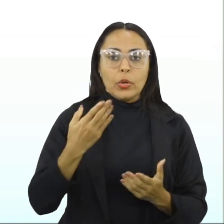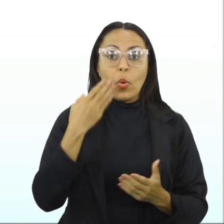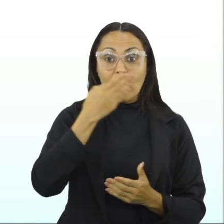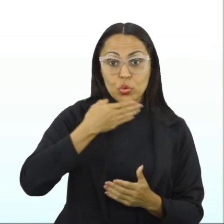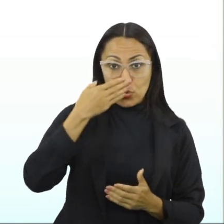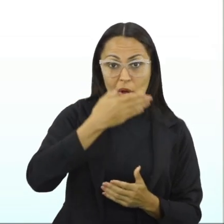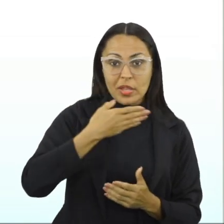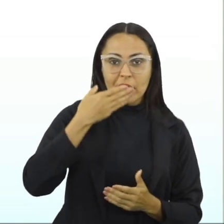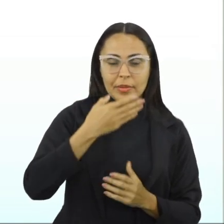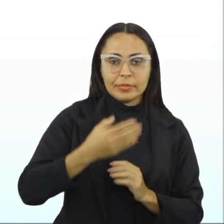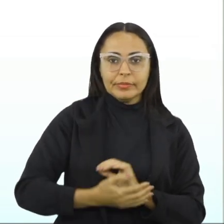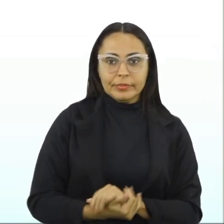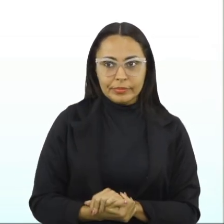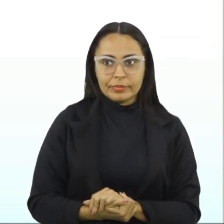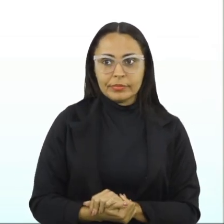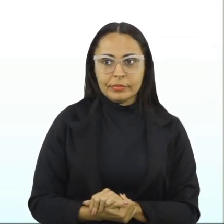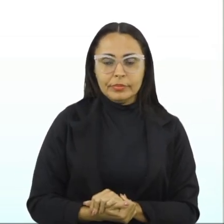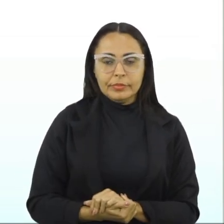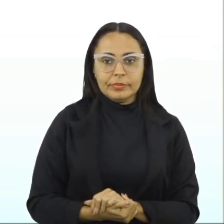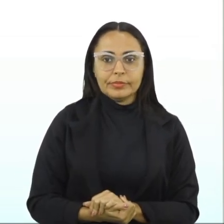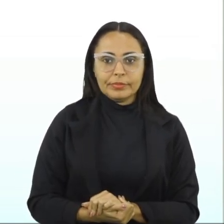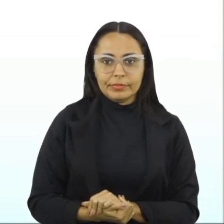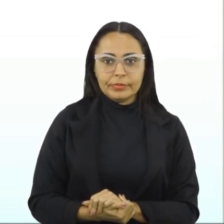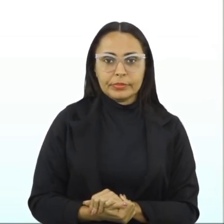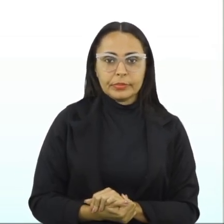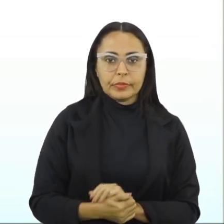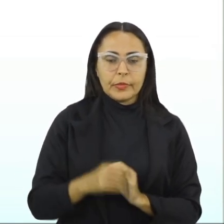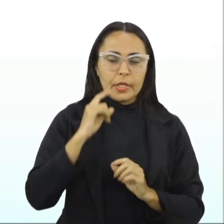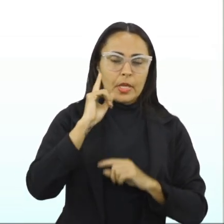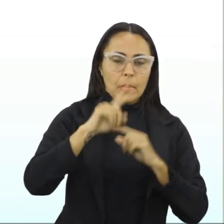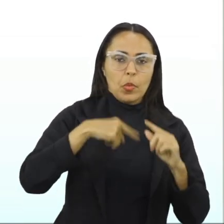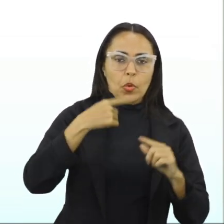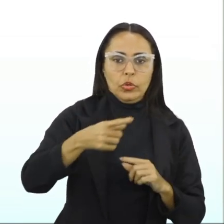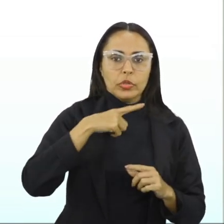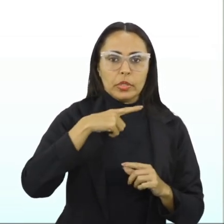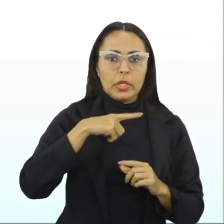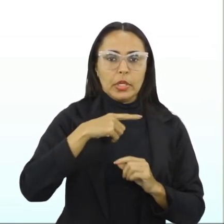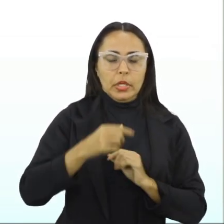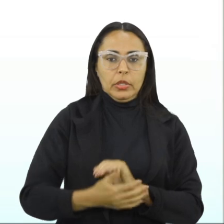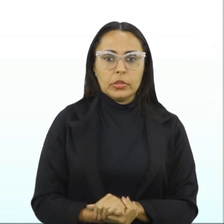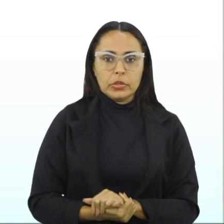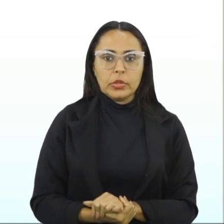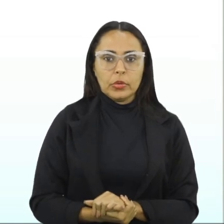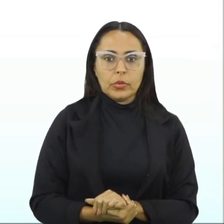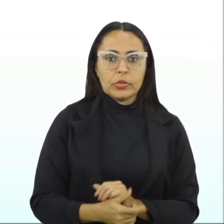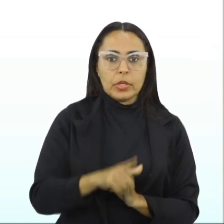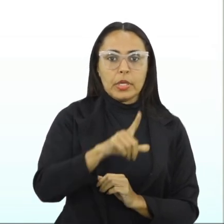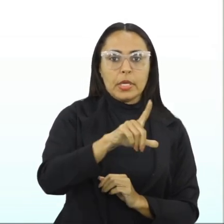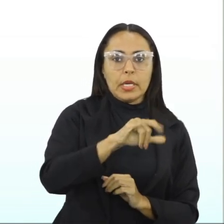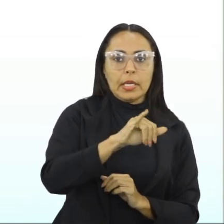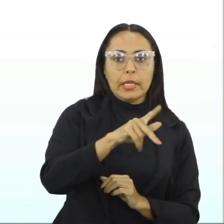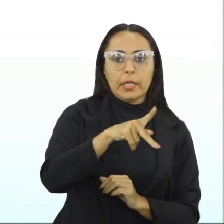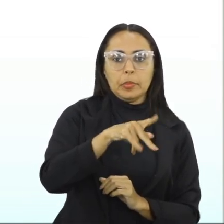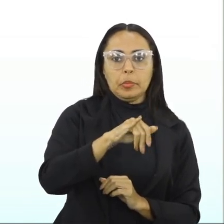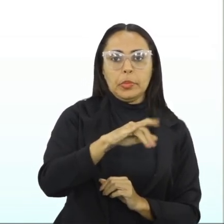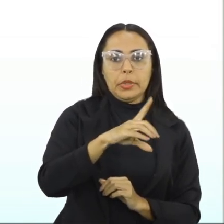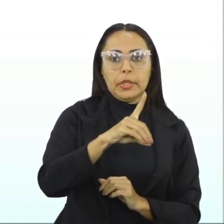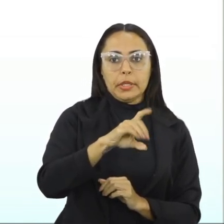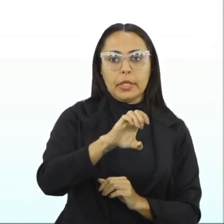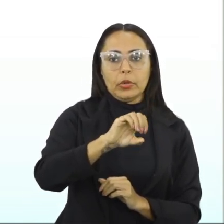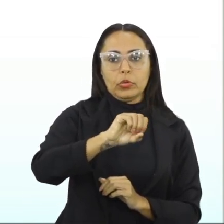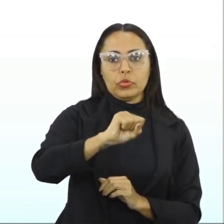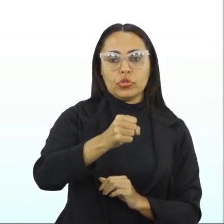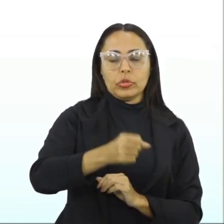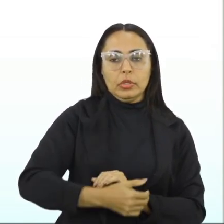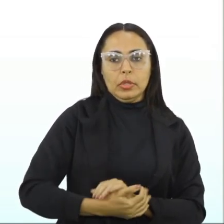tá? Carboidrato é açúcar. Depois eu tenho os lipídios. Se